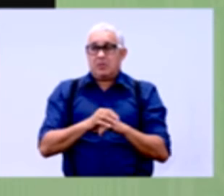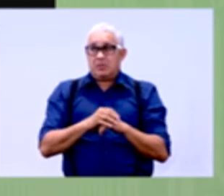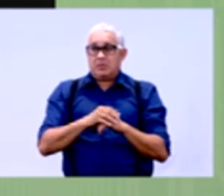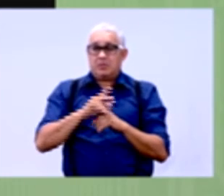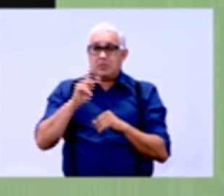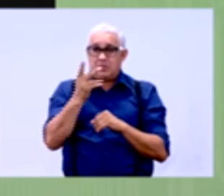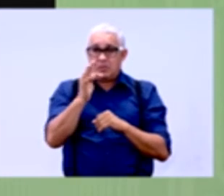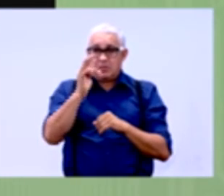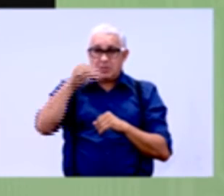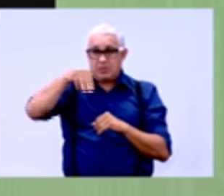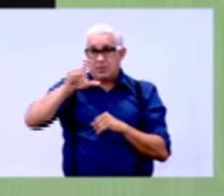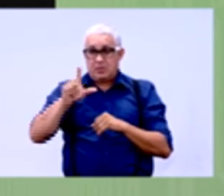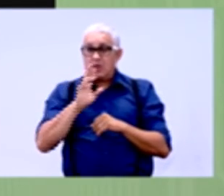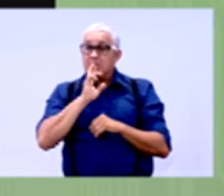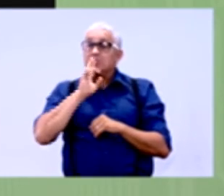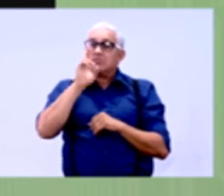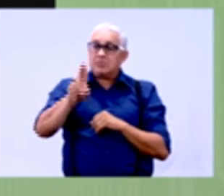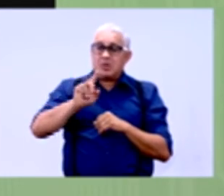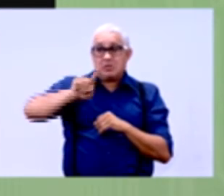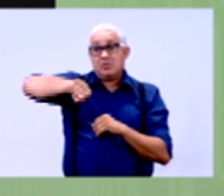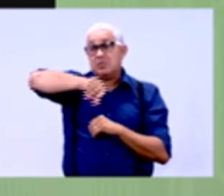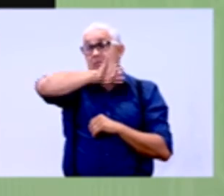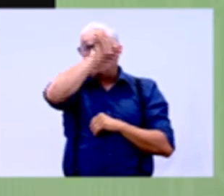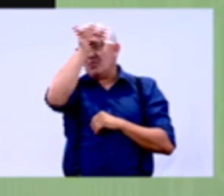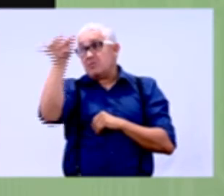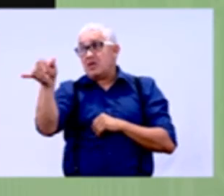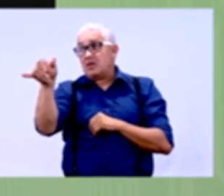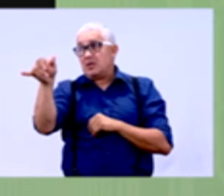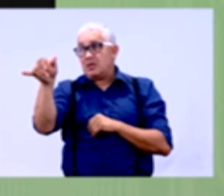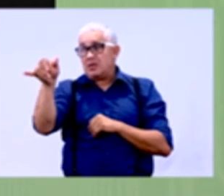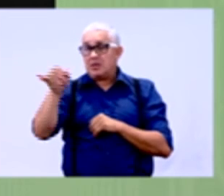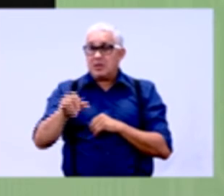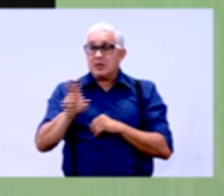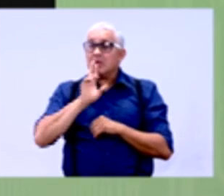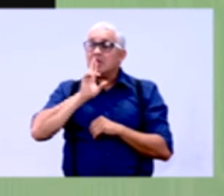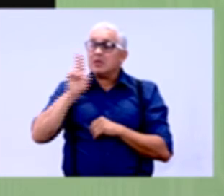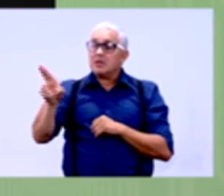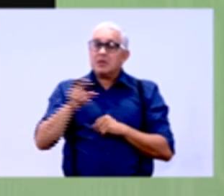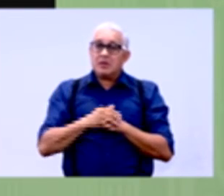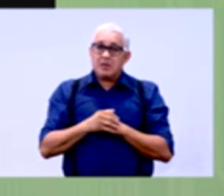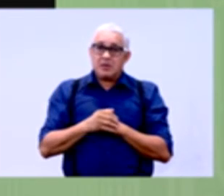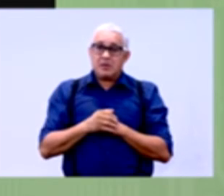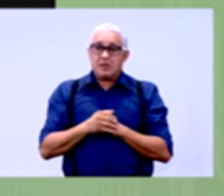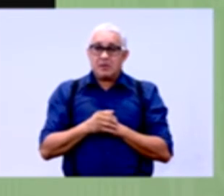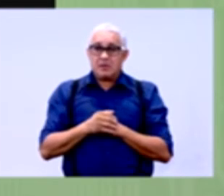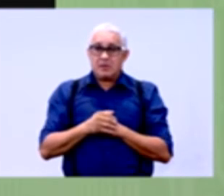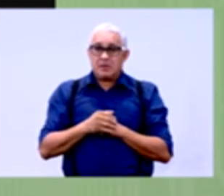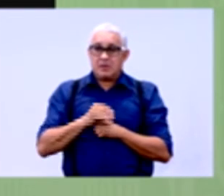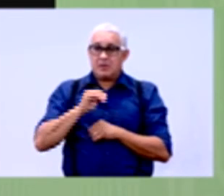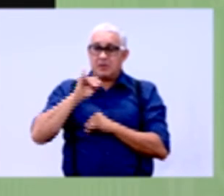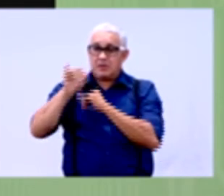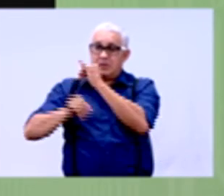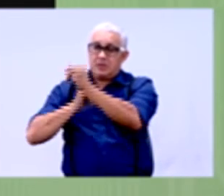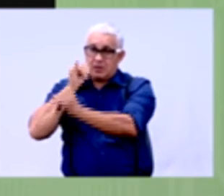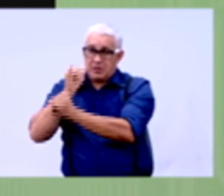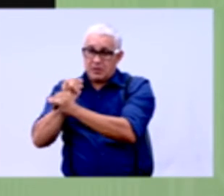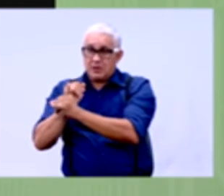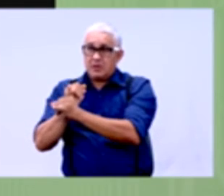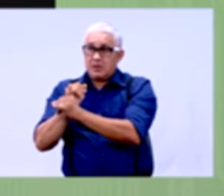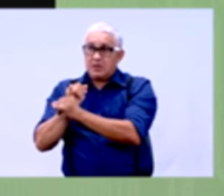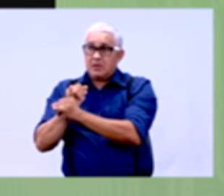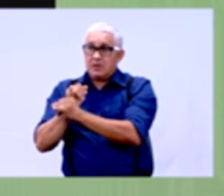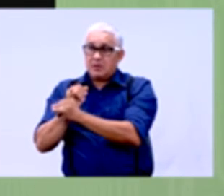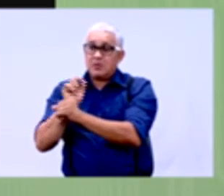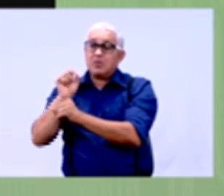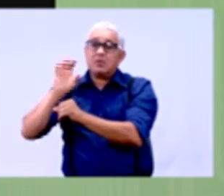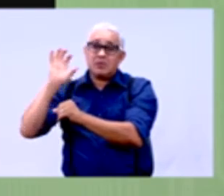como resposta. E aí enviar essa resposta para o navegador. E aí desta forma o